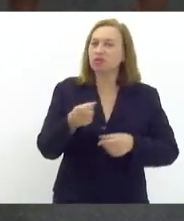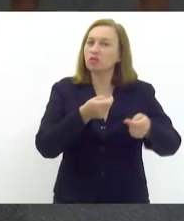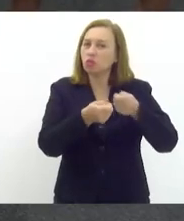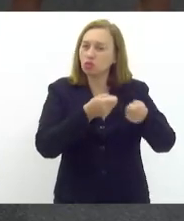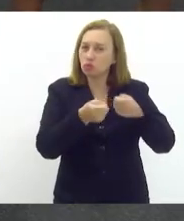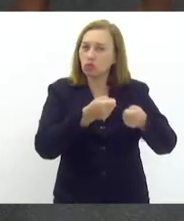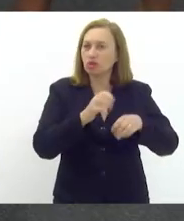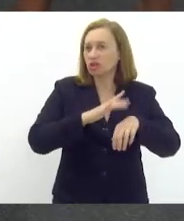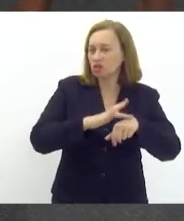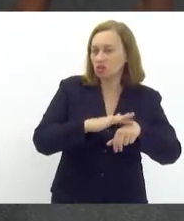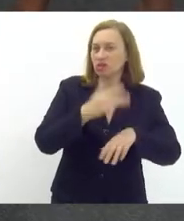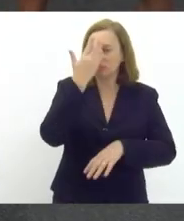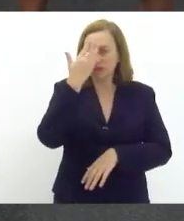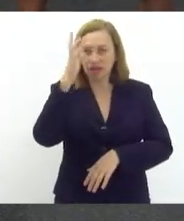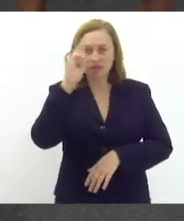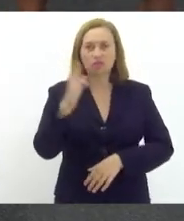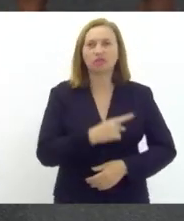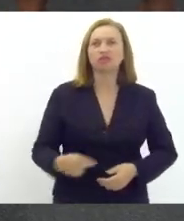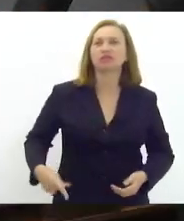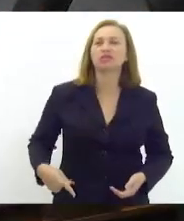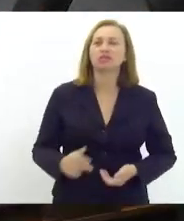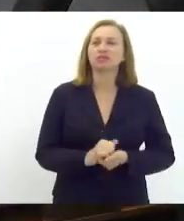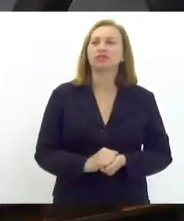zoonoses Obrigada Presidente